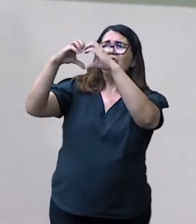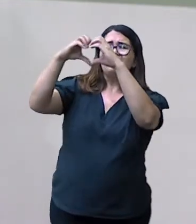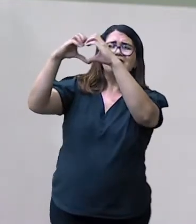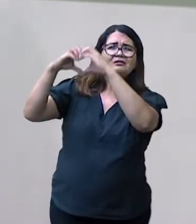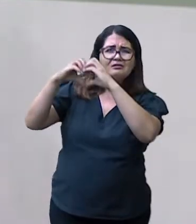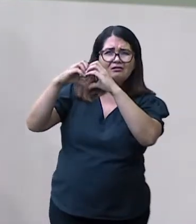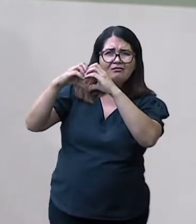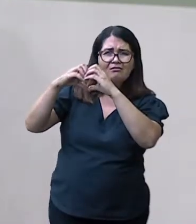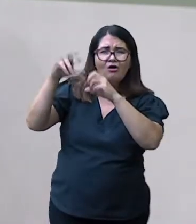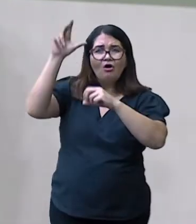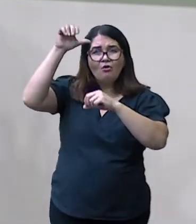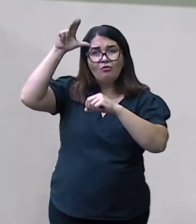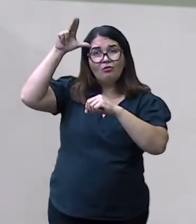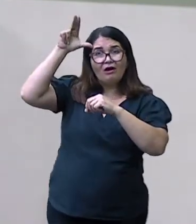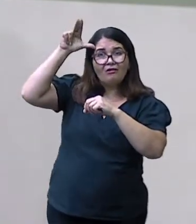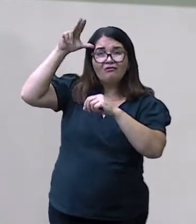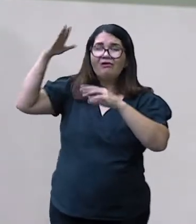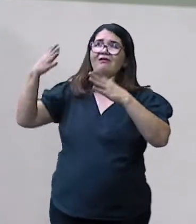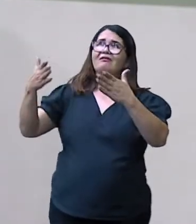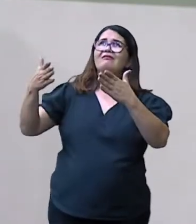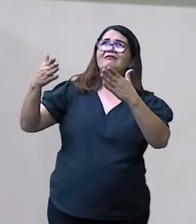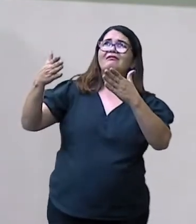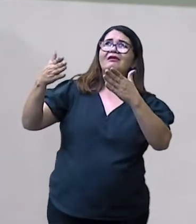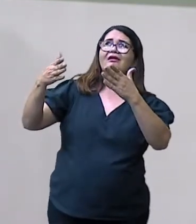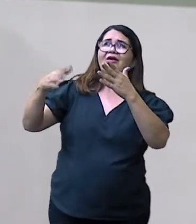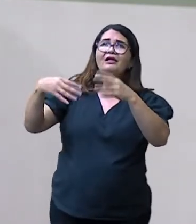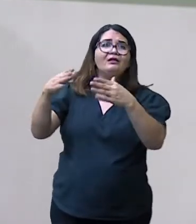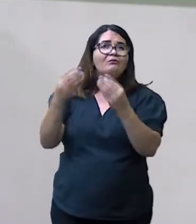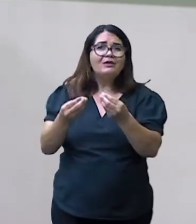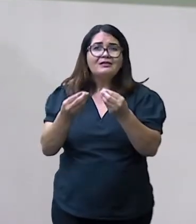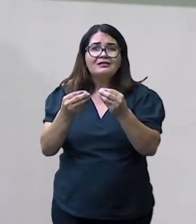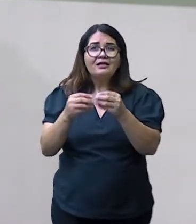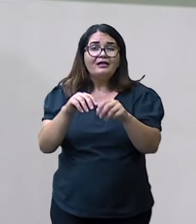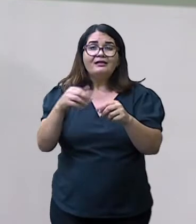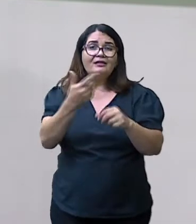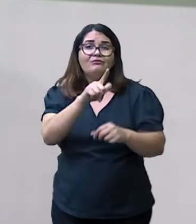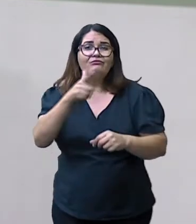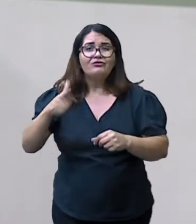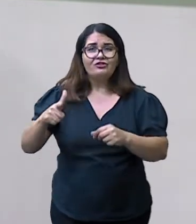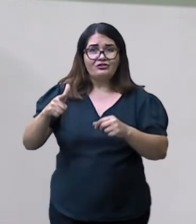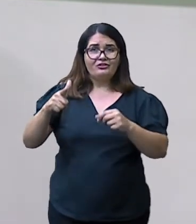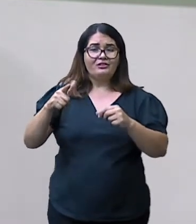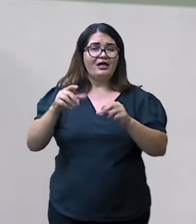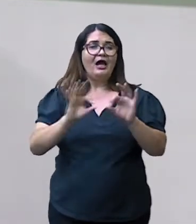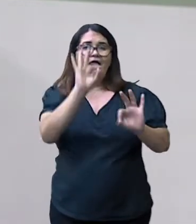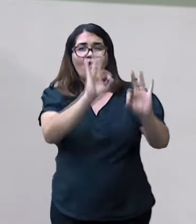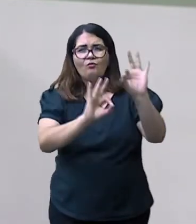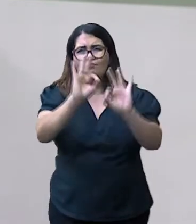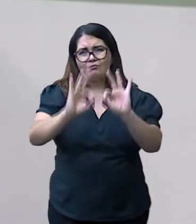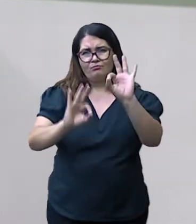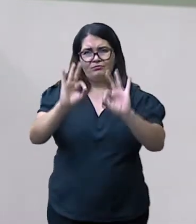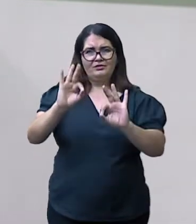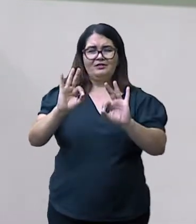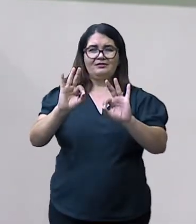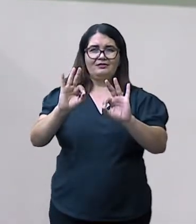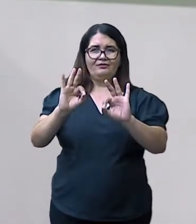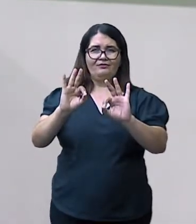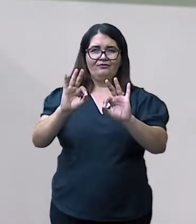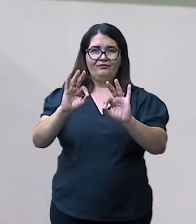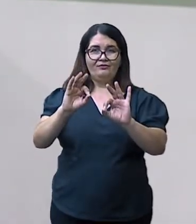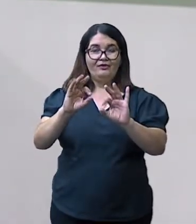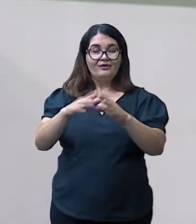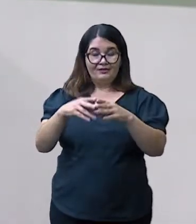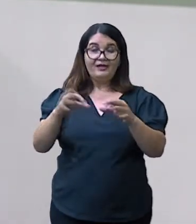marrom. Eu já criava alguma coisa, entendeu? Então, depois, eu comecei a pesquisar e